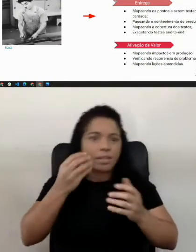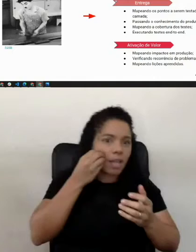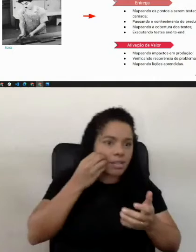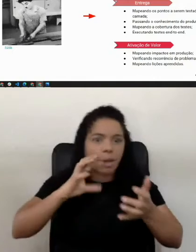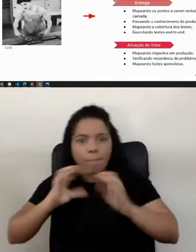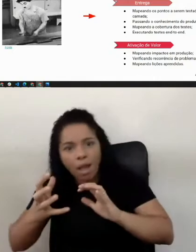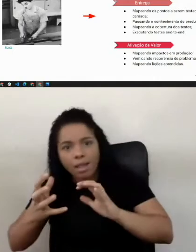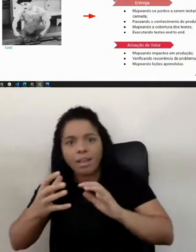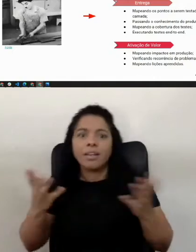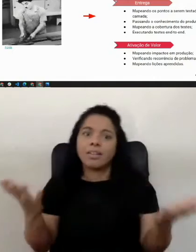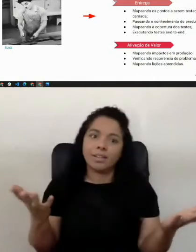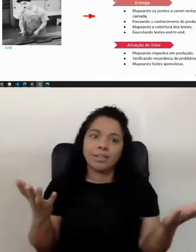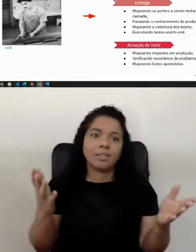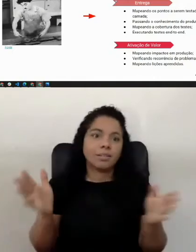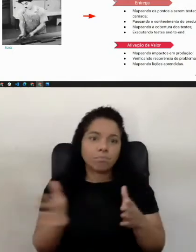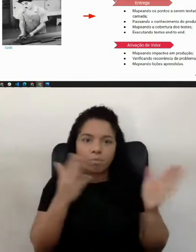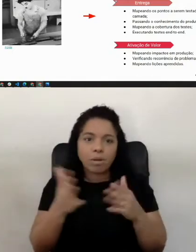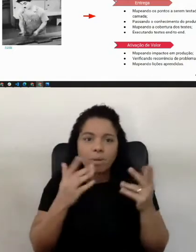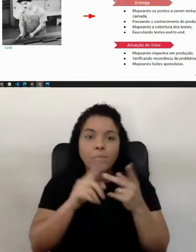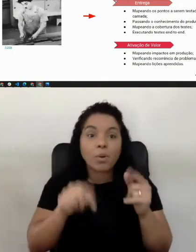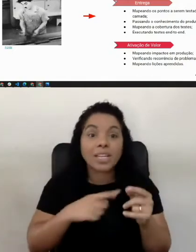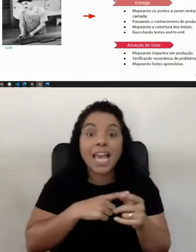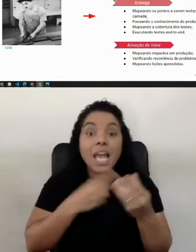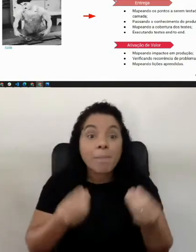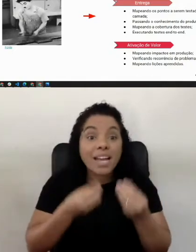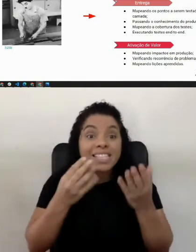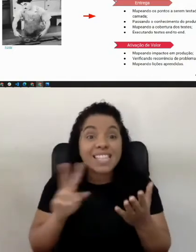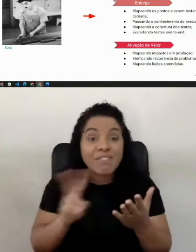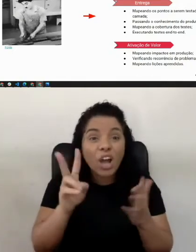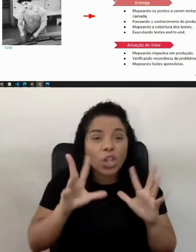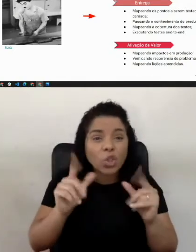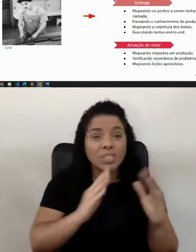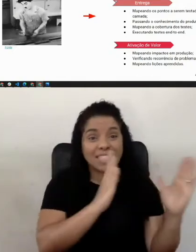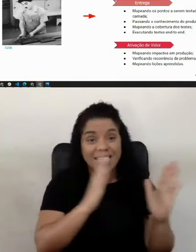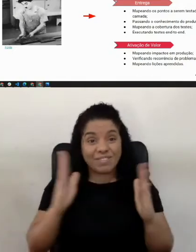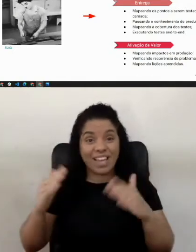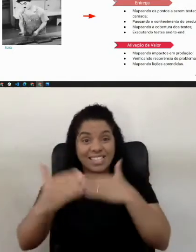para trazer valor como um todo, em todas as fases do desenvolvimento.